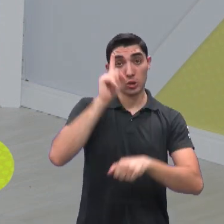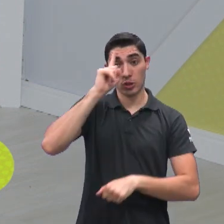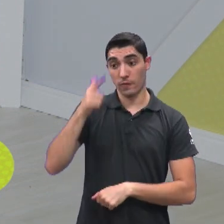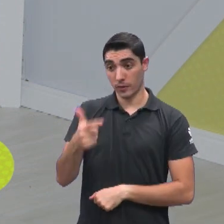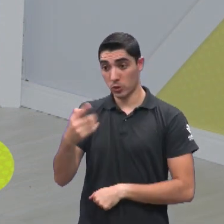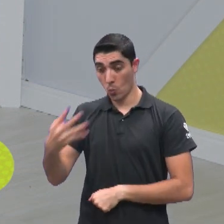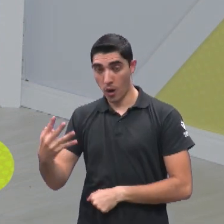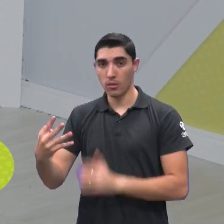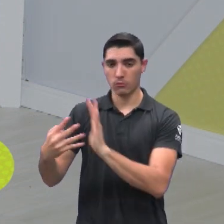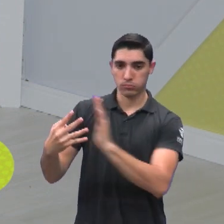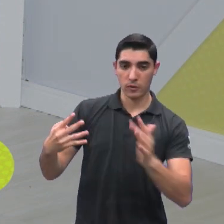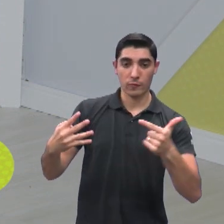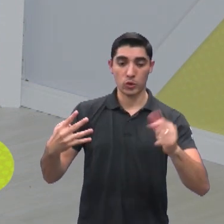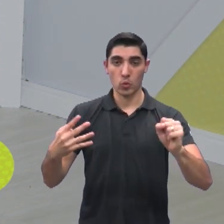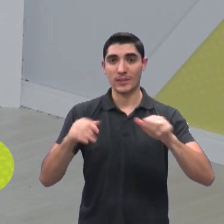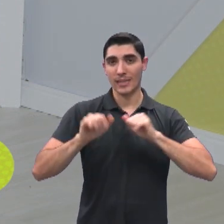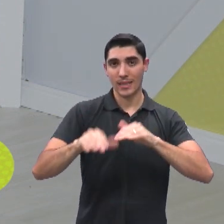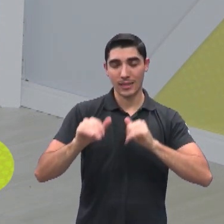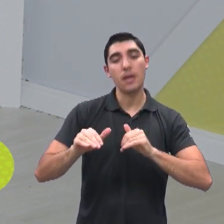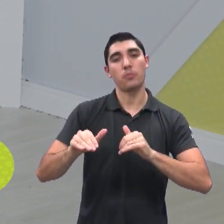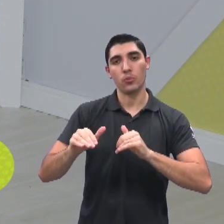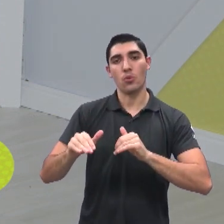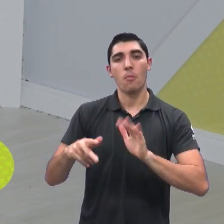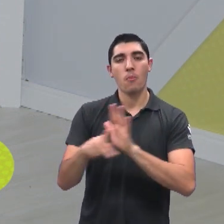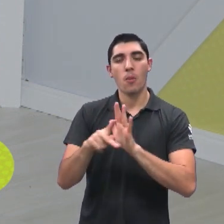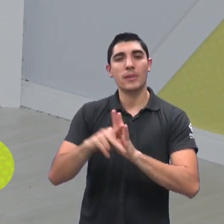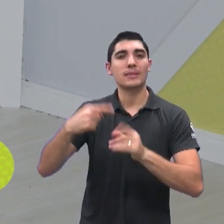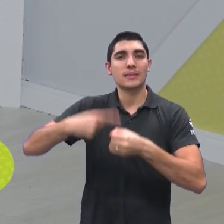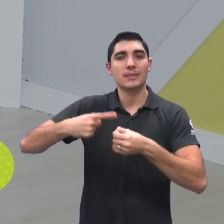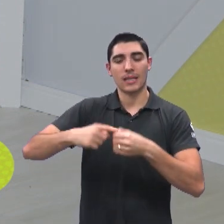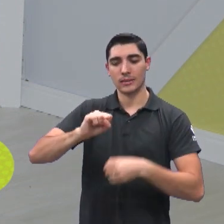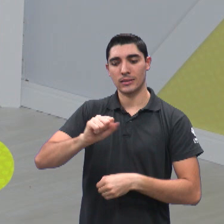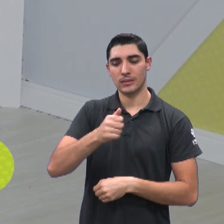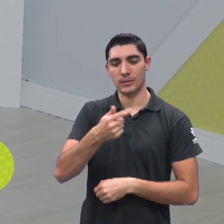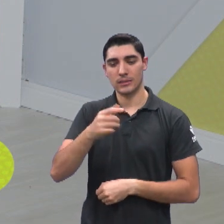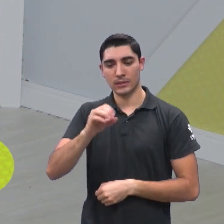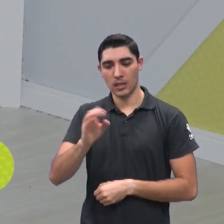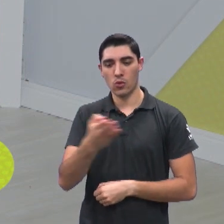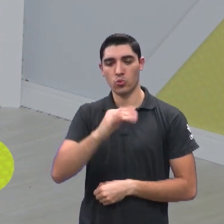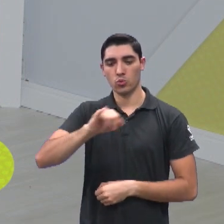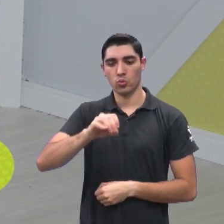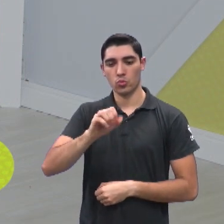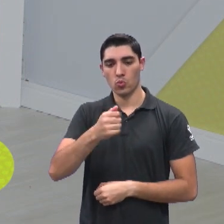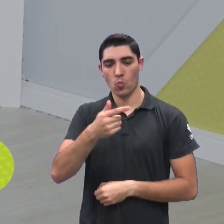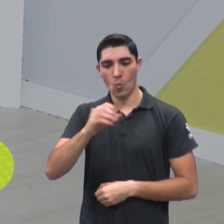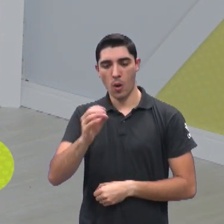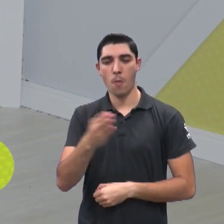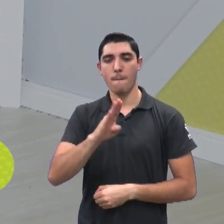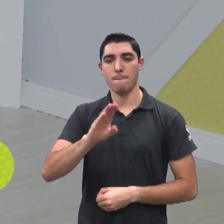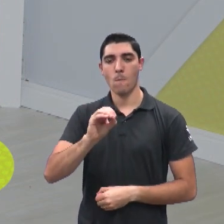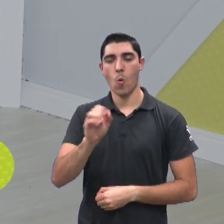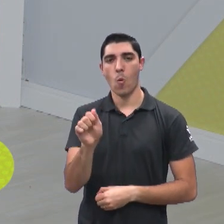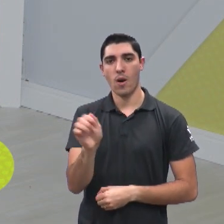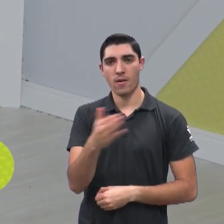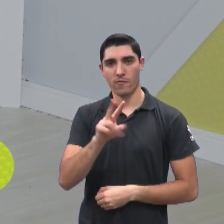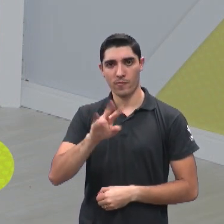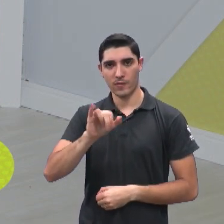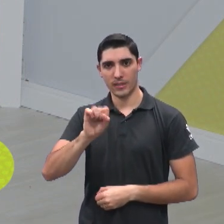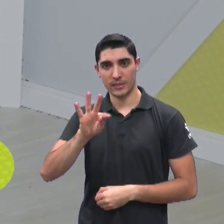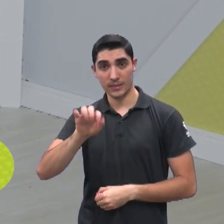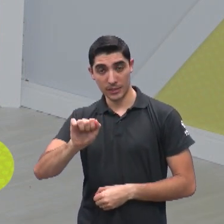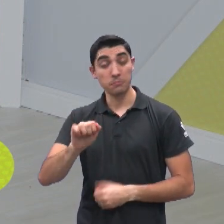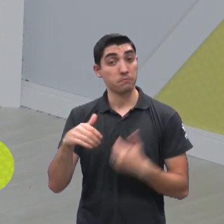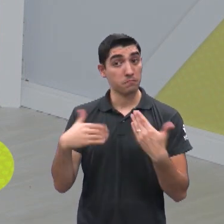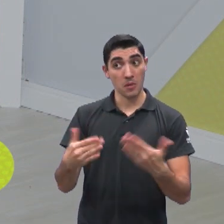de setembro em São João da Boa Vista. A classificação é obtida pelos atletas que conquistaram os 3 primeiros lugares em suas